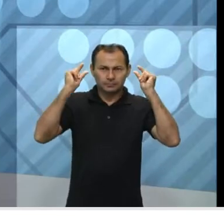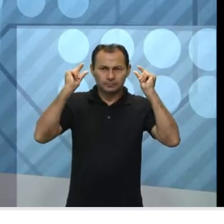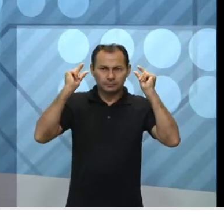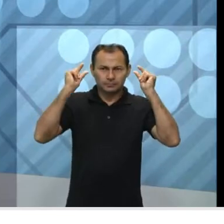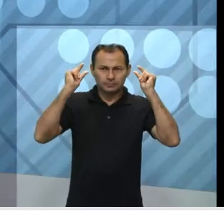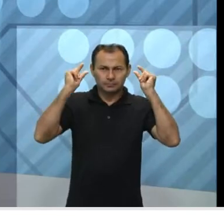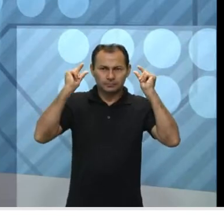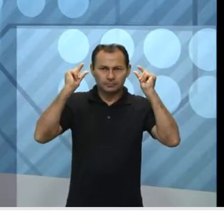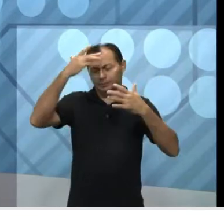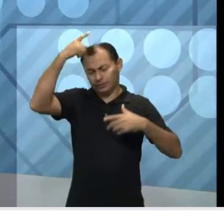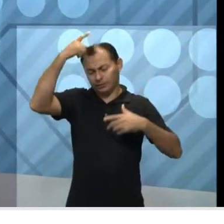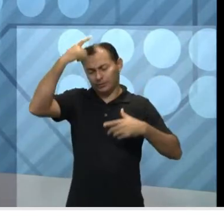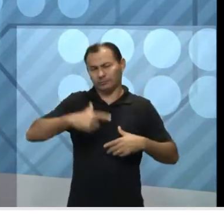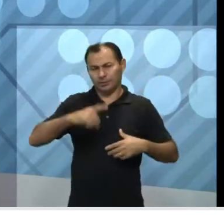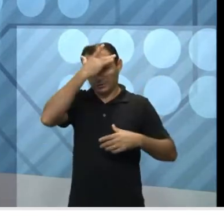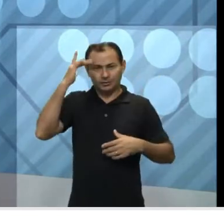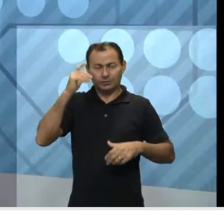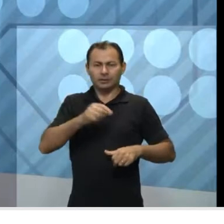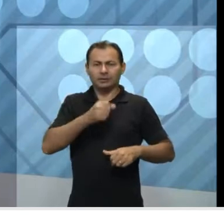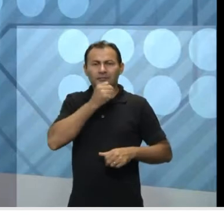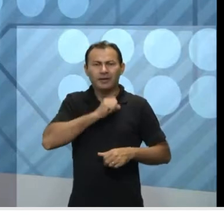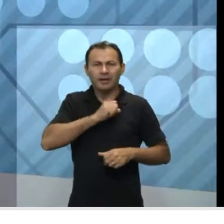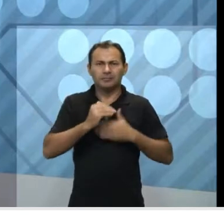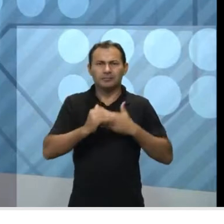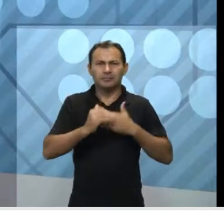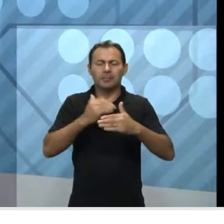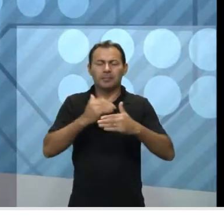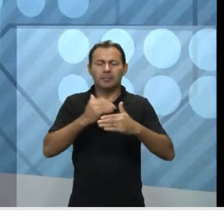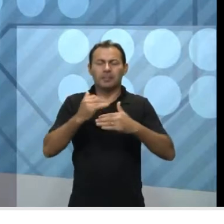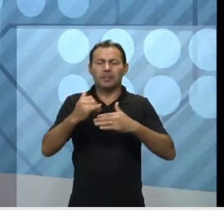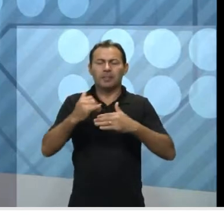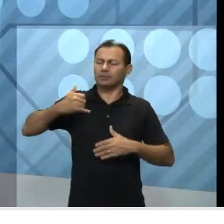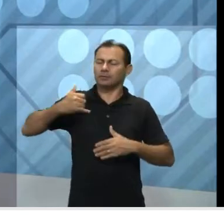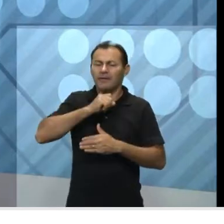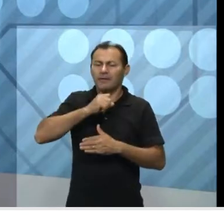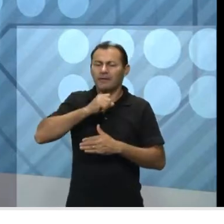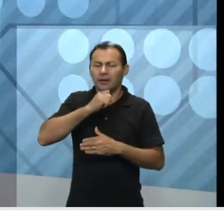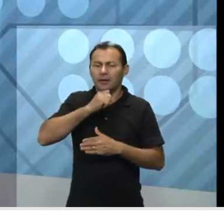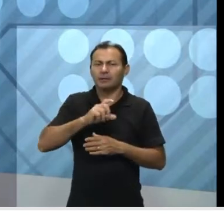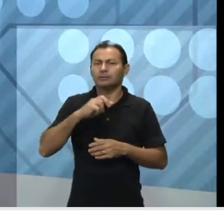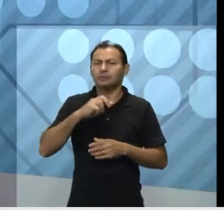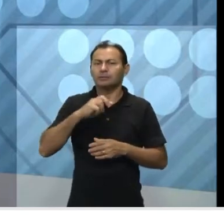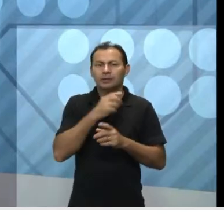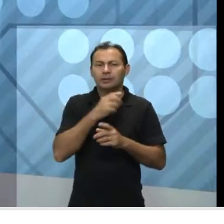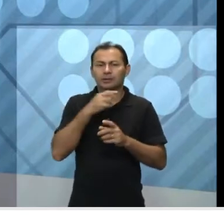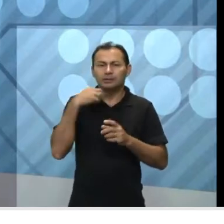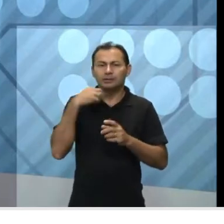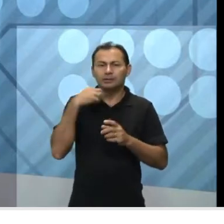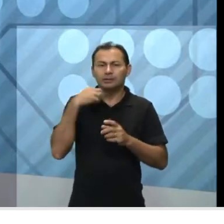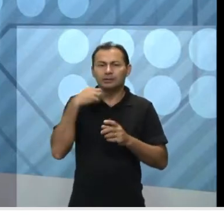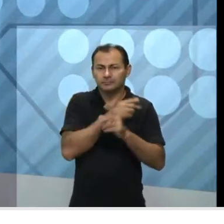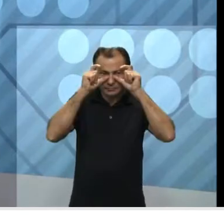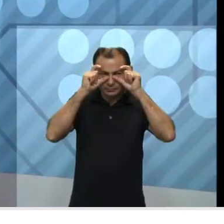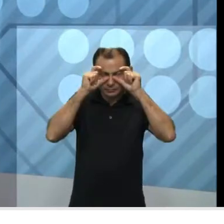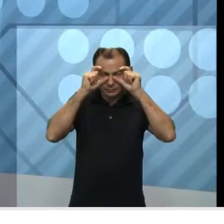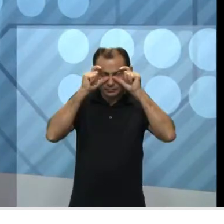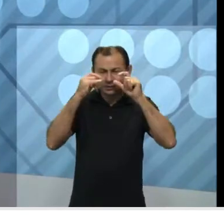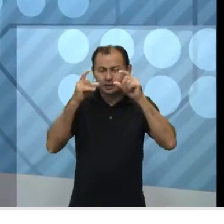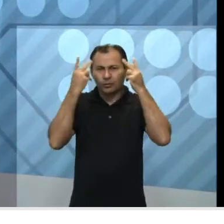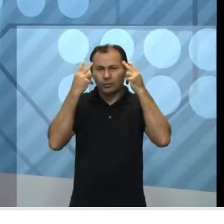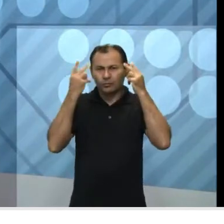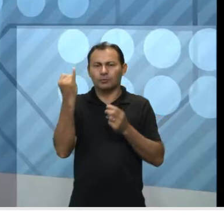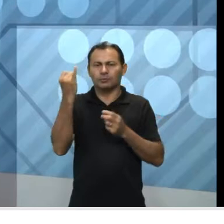como a gente precisa, não é, com a idade, usar óculos, não é muito comum precisarmos também do aparelho auditivo.